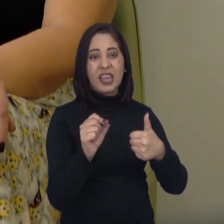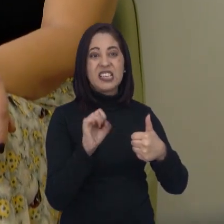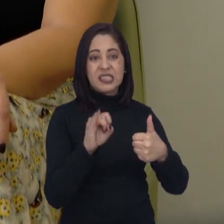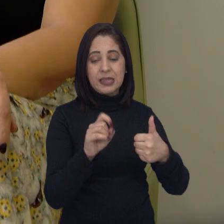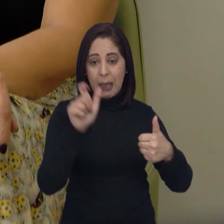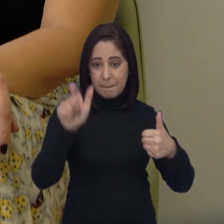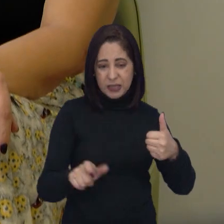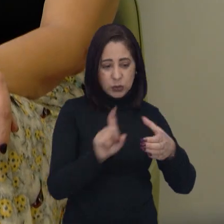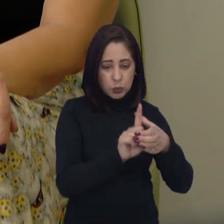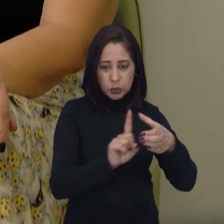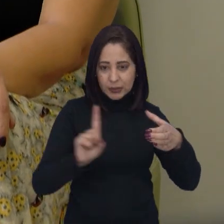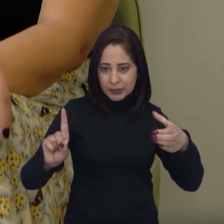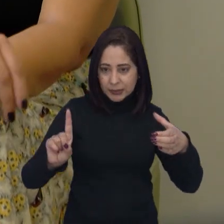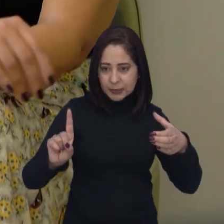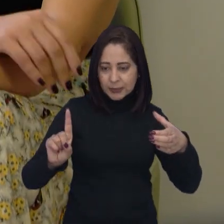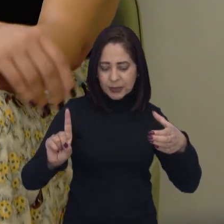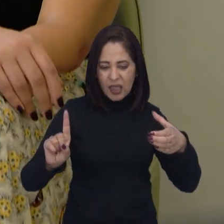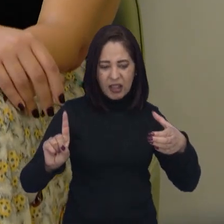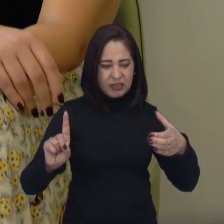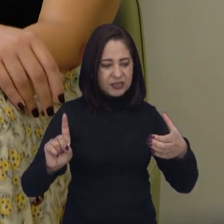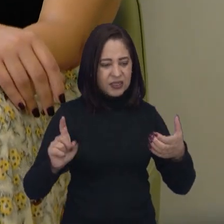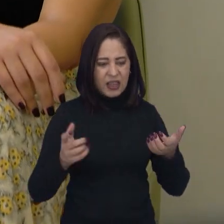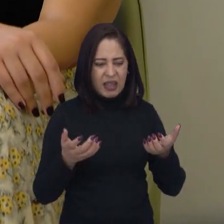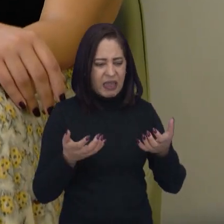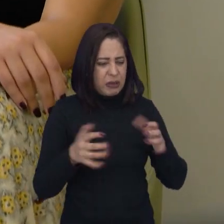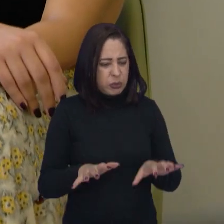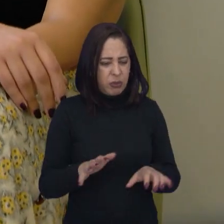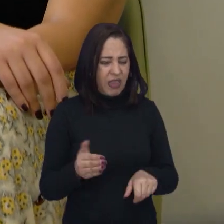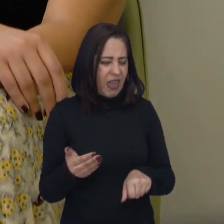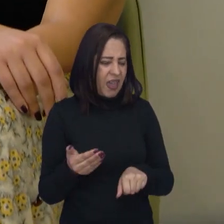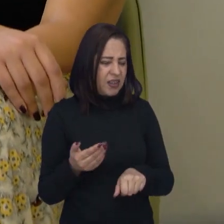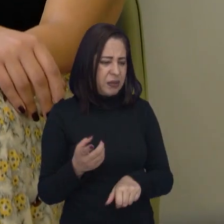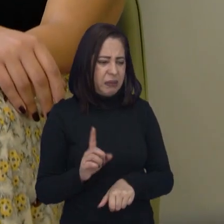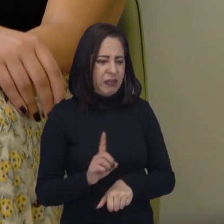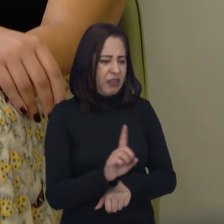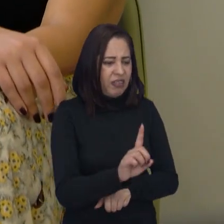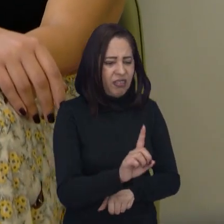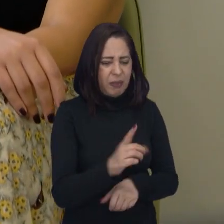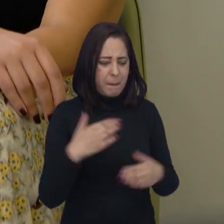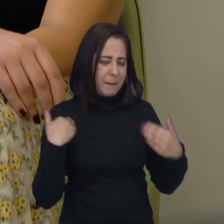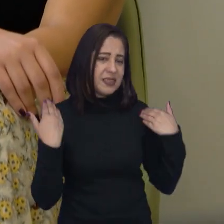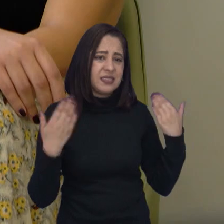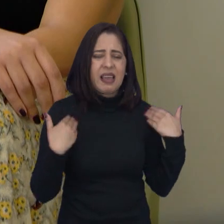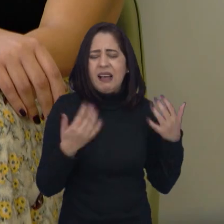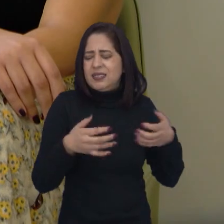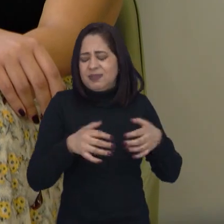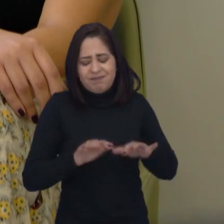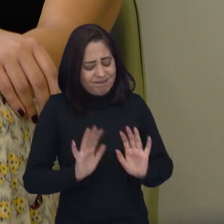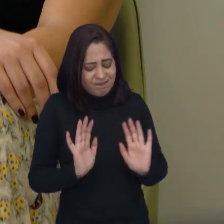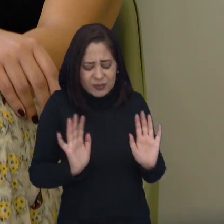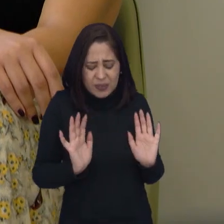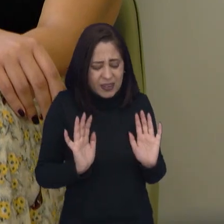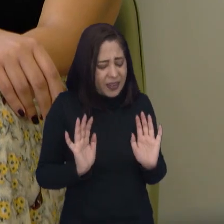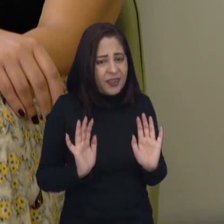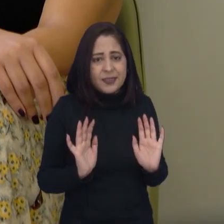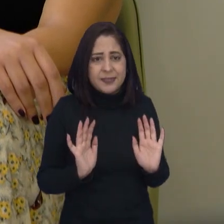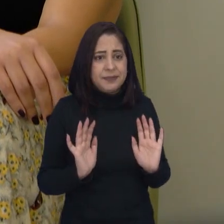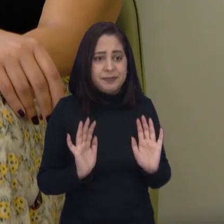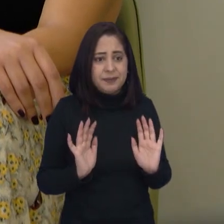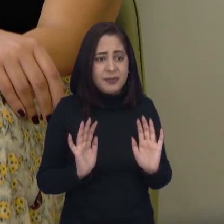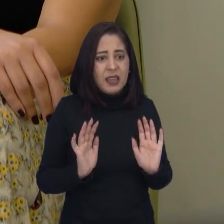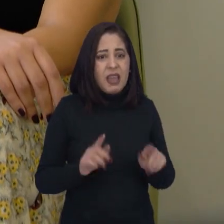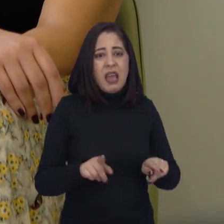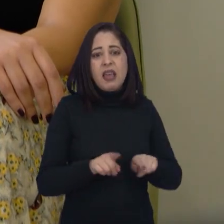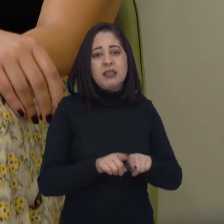social, né? Então, a pessoa ela para de ir em lugares que antes ela gostava, até mesmo com